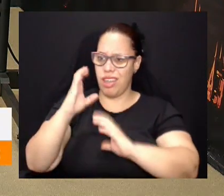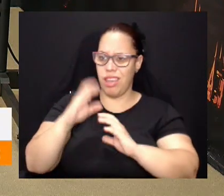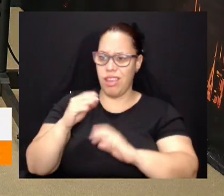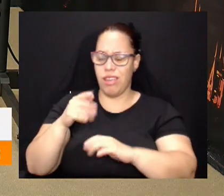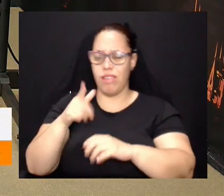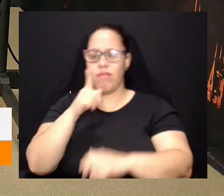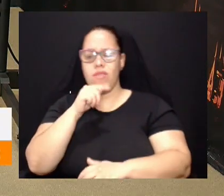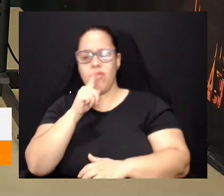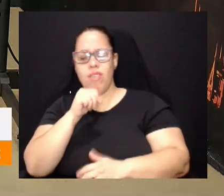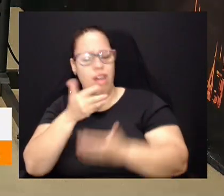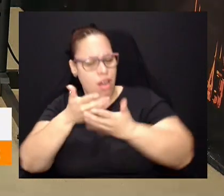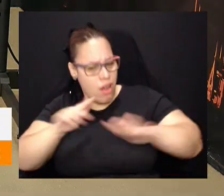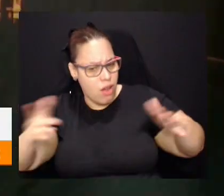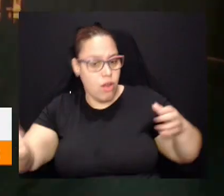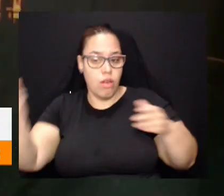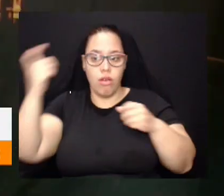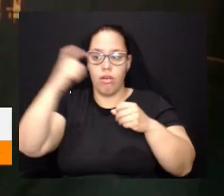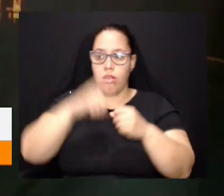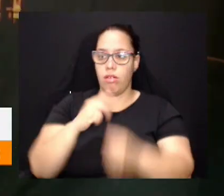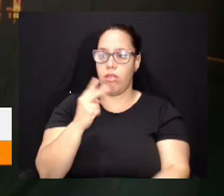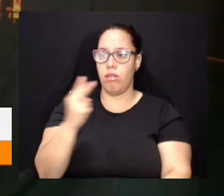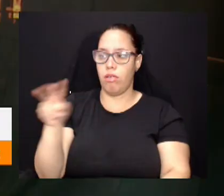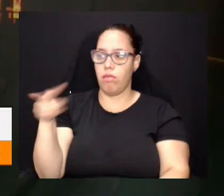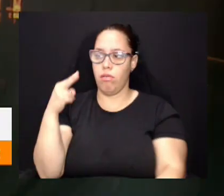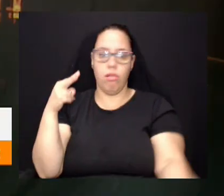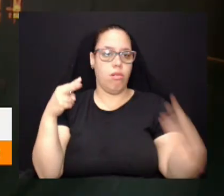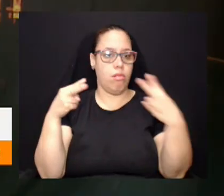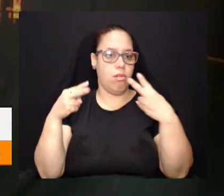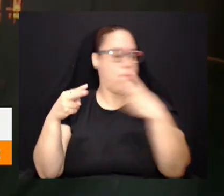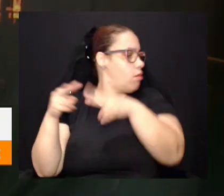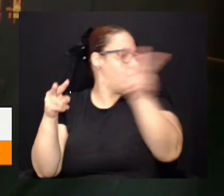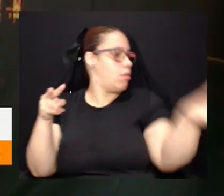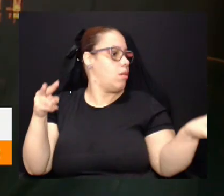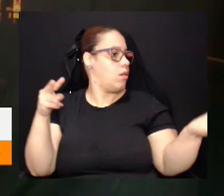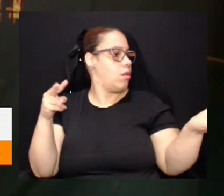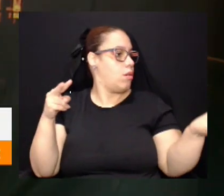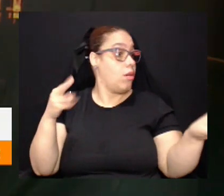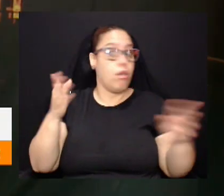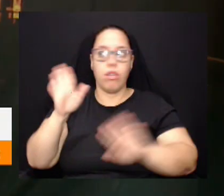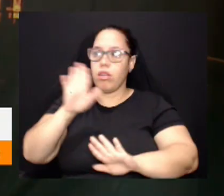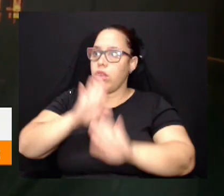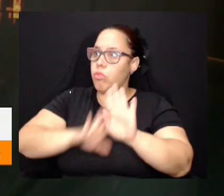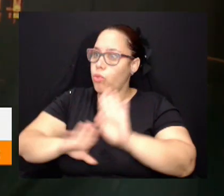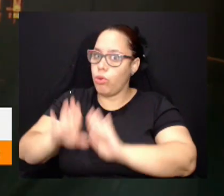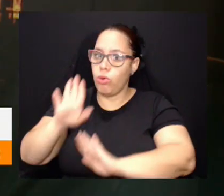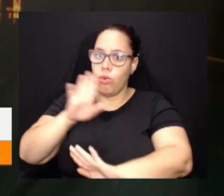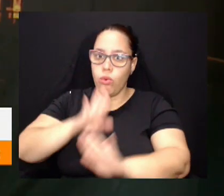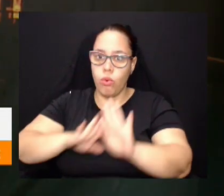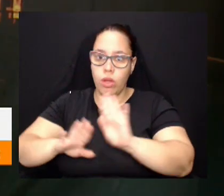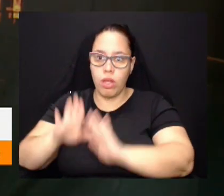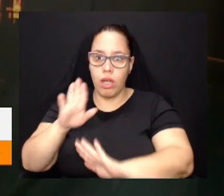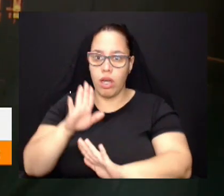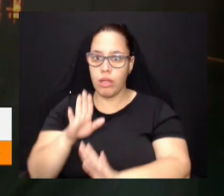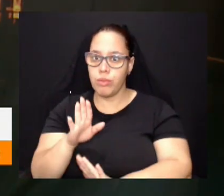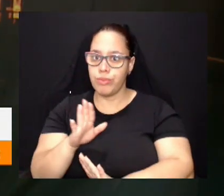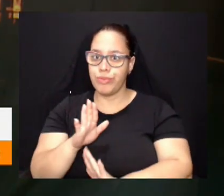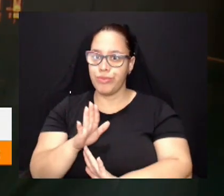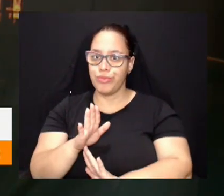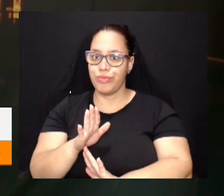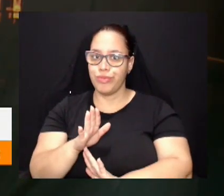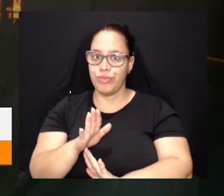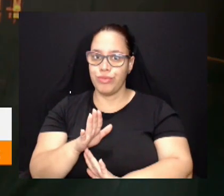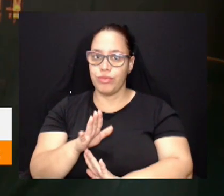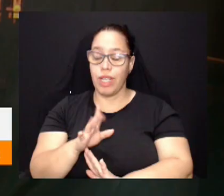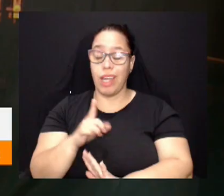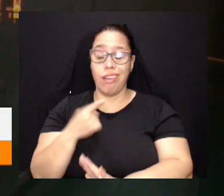brigando, volta, um não quer olhar para a cara do outro. Então a gente precisa tomar muito cuidado também, porque a gente está querendo jogar a sujeirinha por baixo do